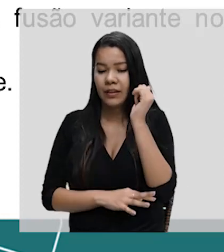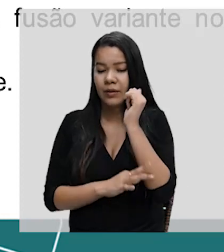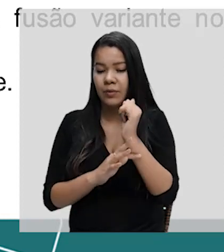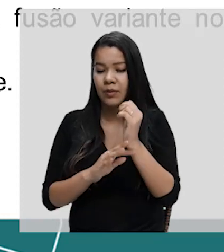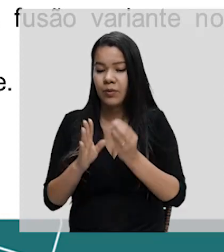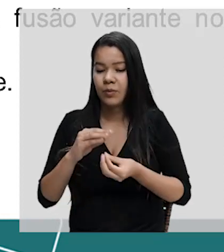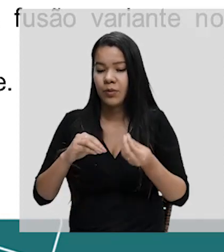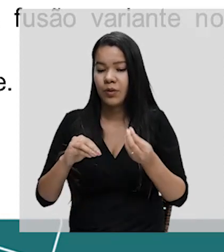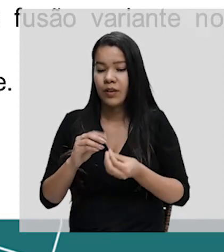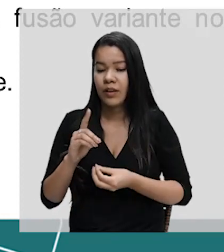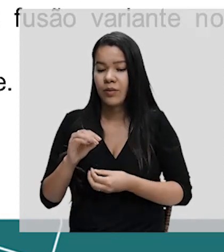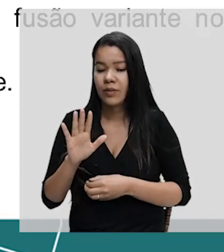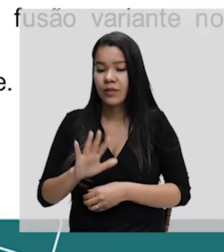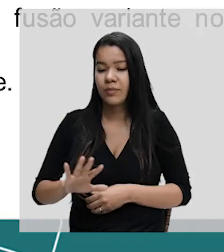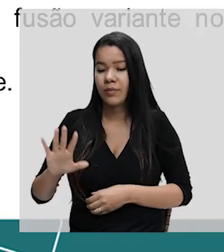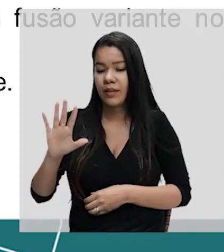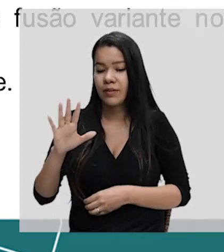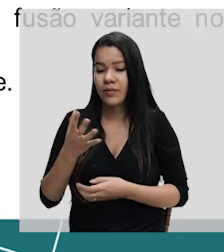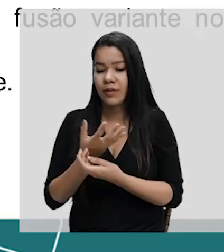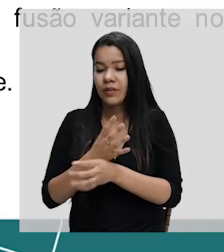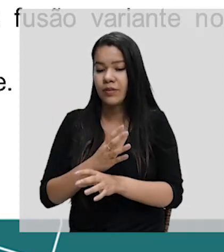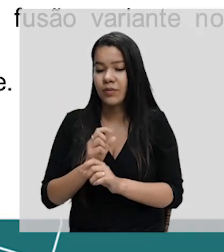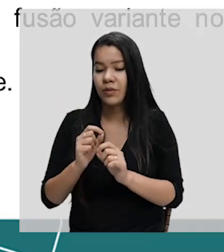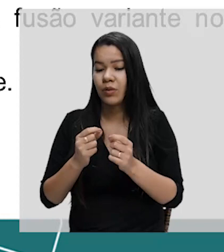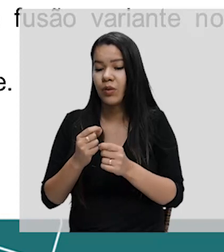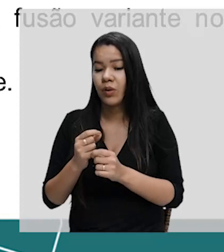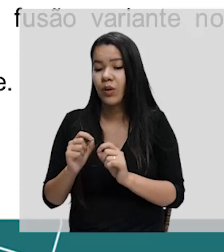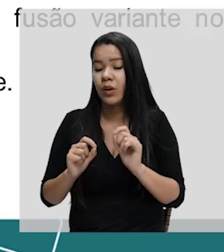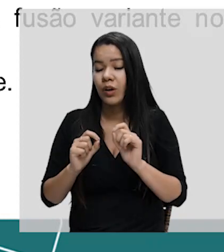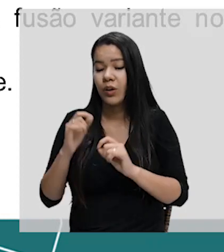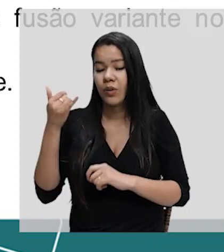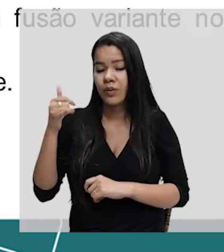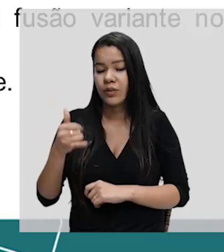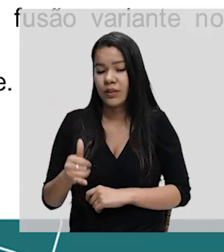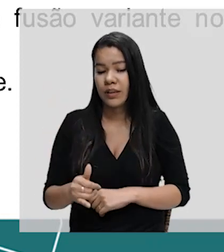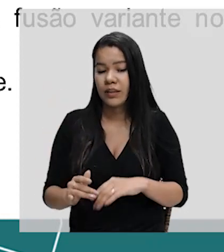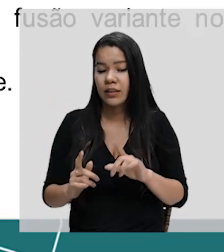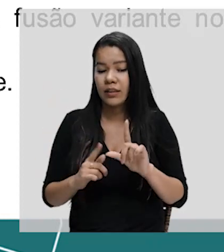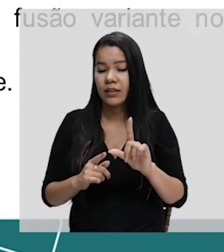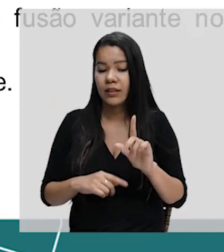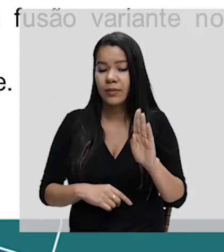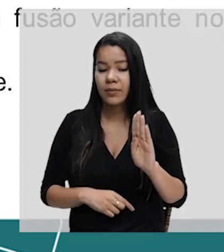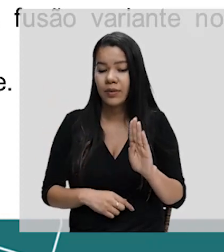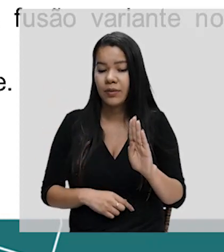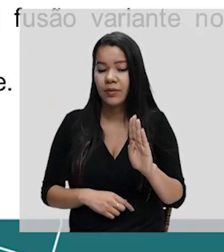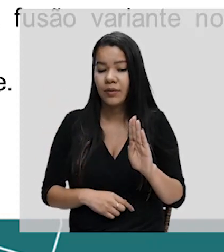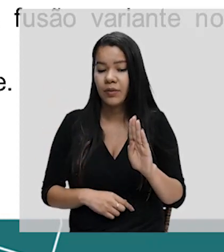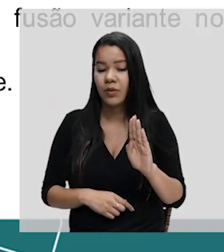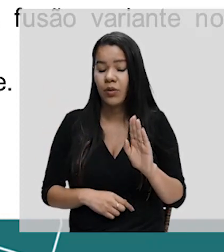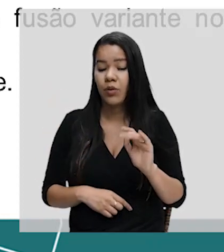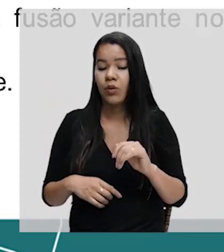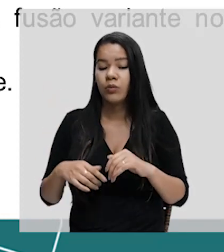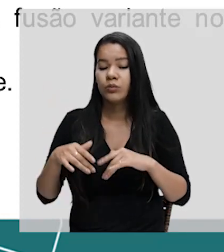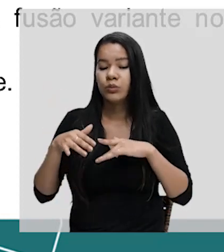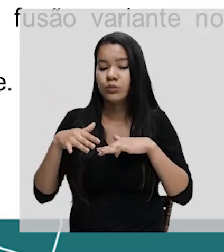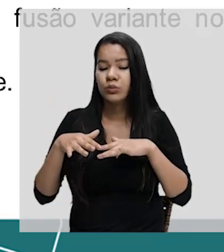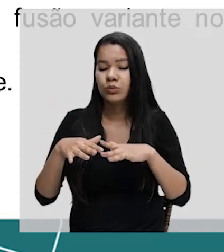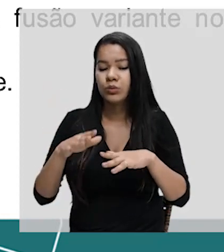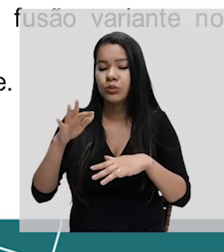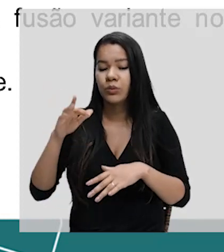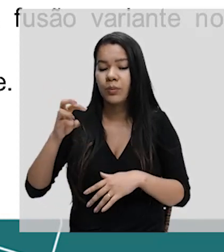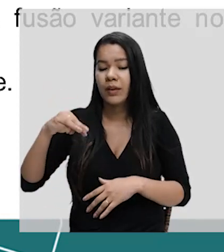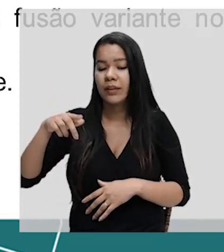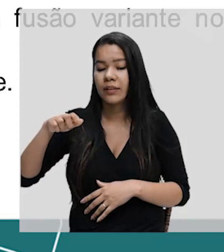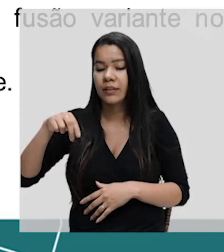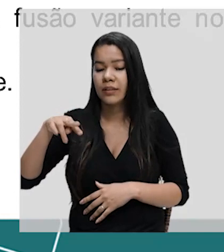força eletromotriz induzida. Letra C, a luz que varia com a intensidade no espaço vazio gera a condução térmica